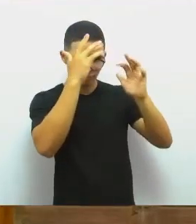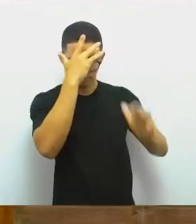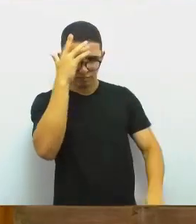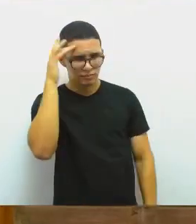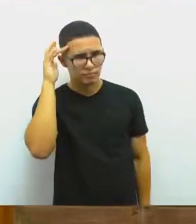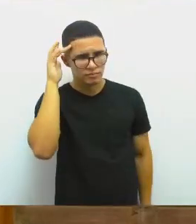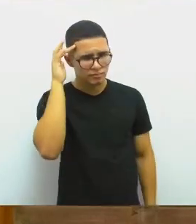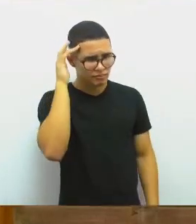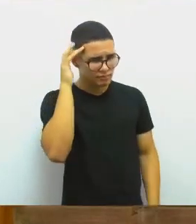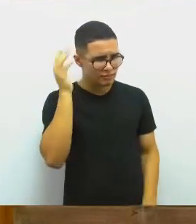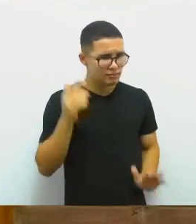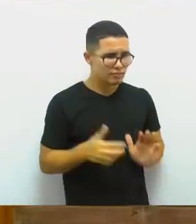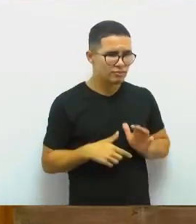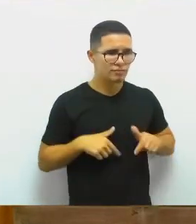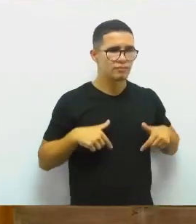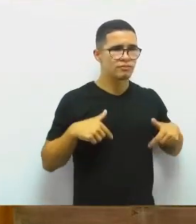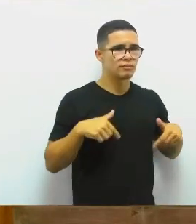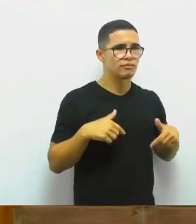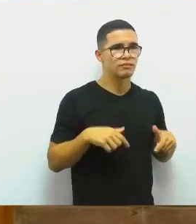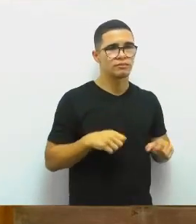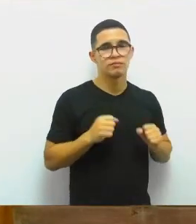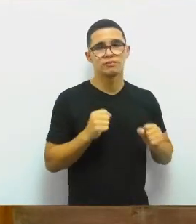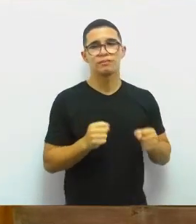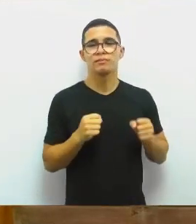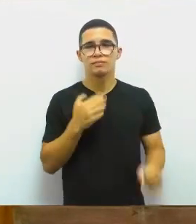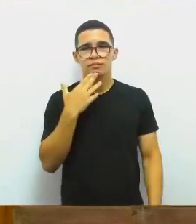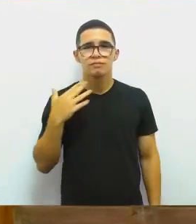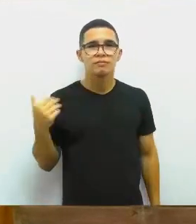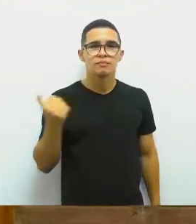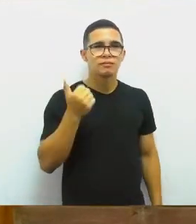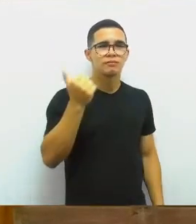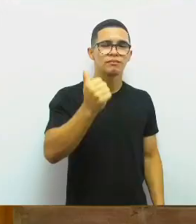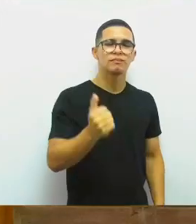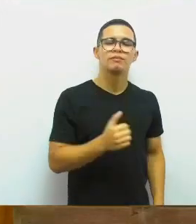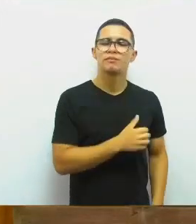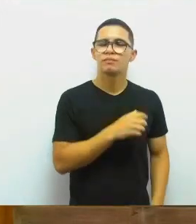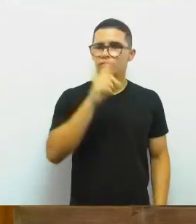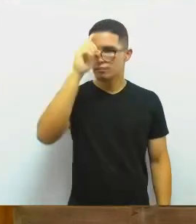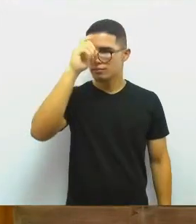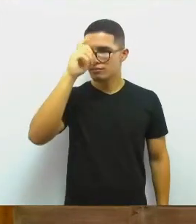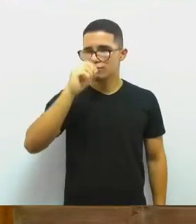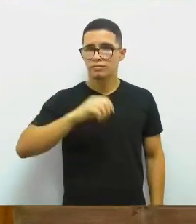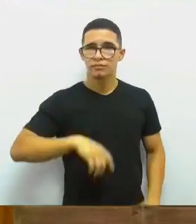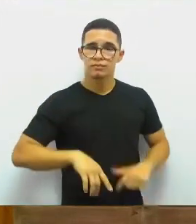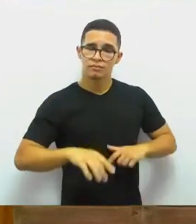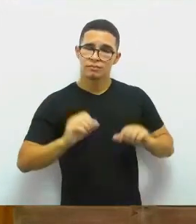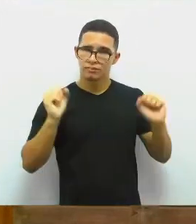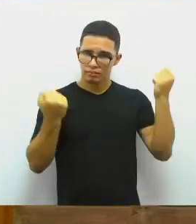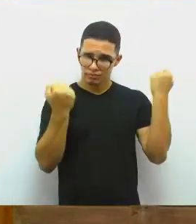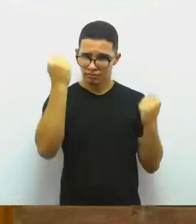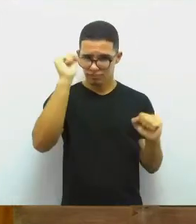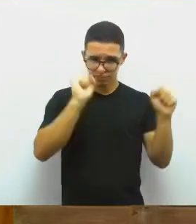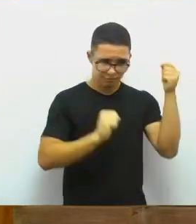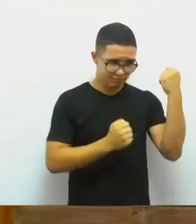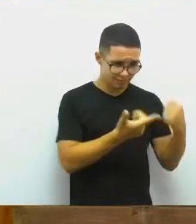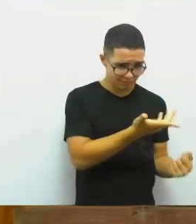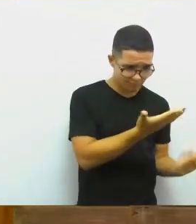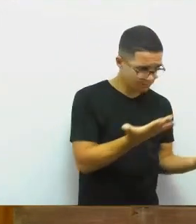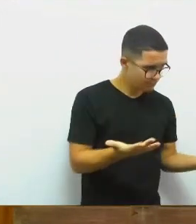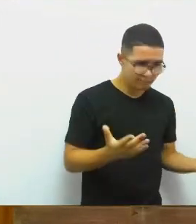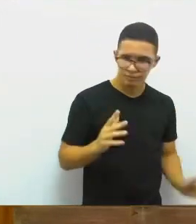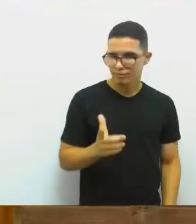está na sua frente, você pode ter o melhor hospital em termos de máquina que não vai